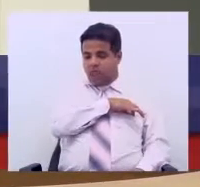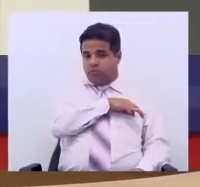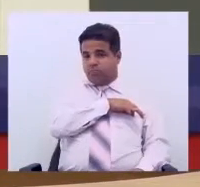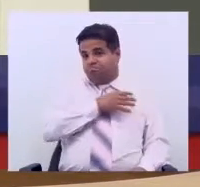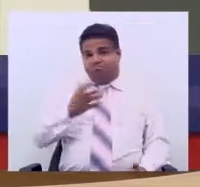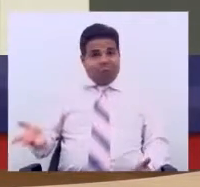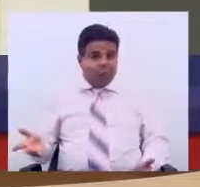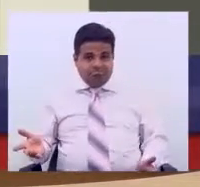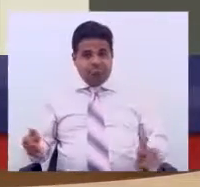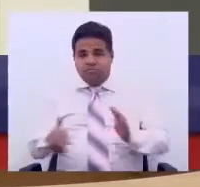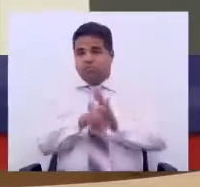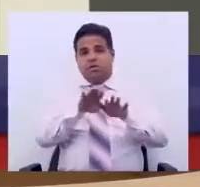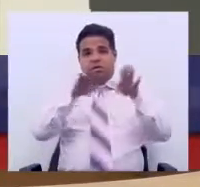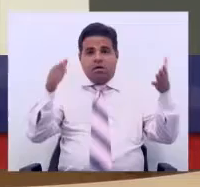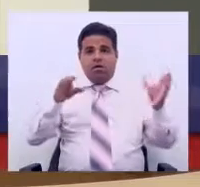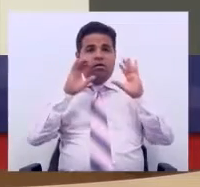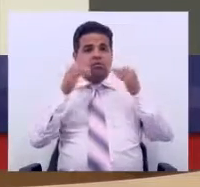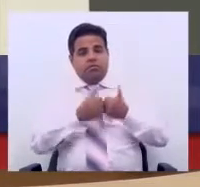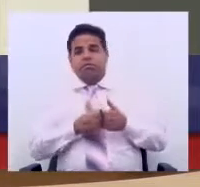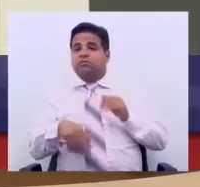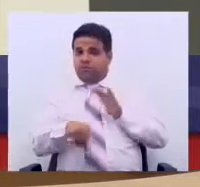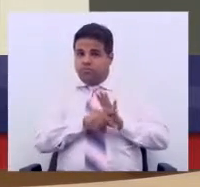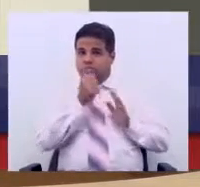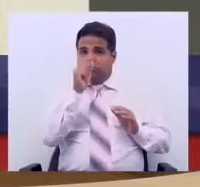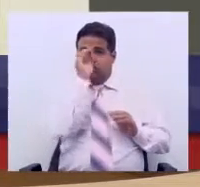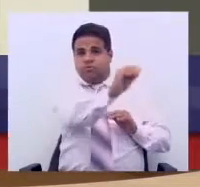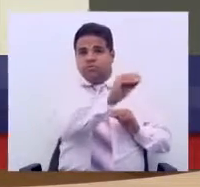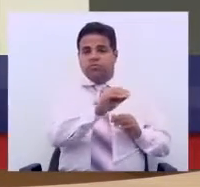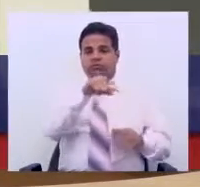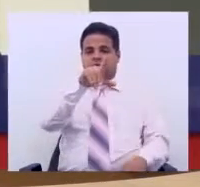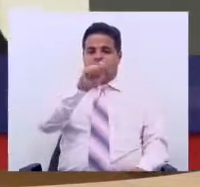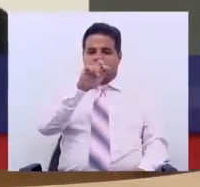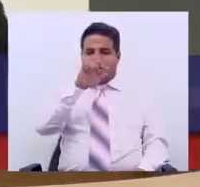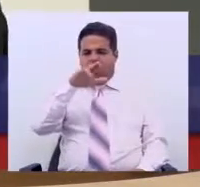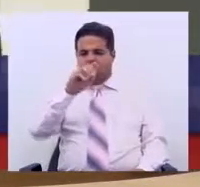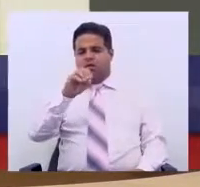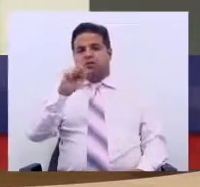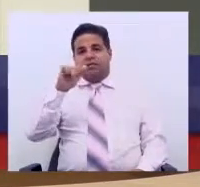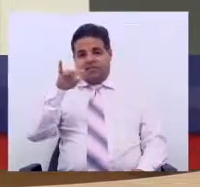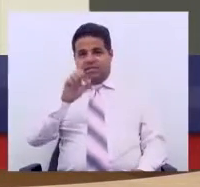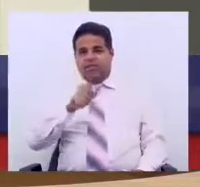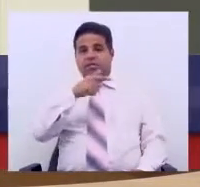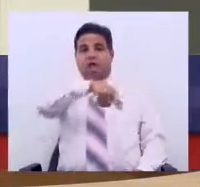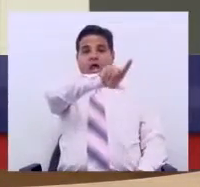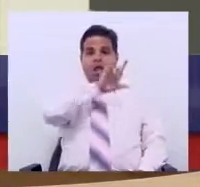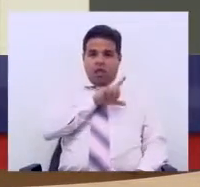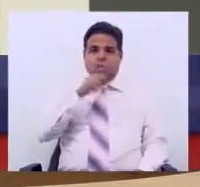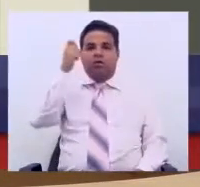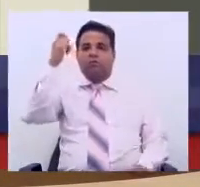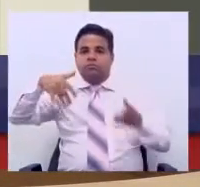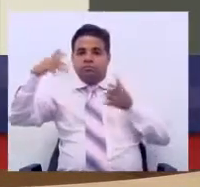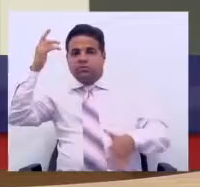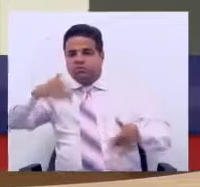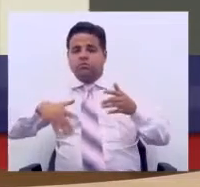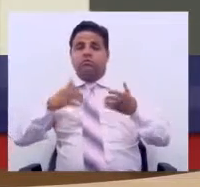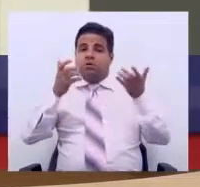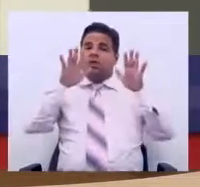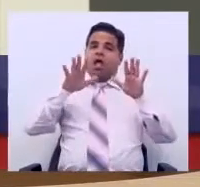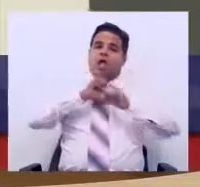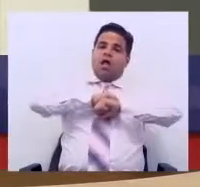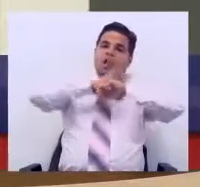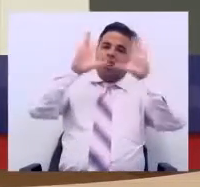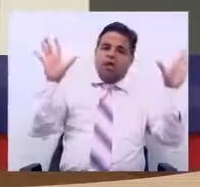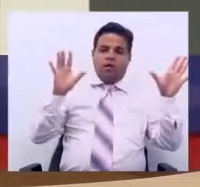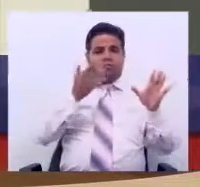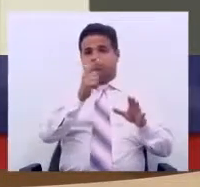à mesa da Câmara, muito bem colocado pelo vereador Laércio Sandes na sessão passada. Então gostaria de deixar claro que